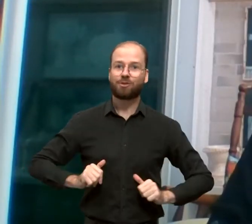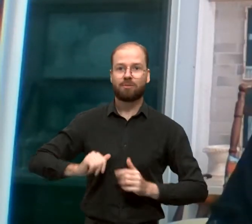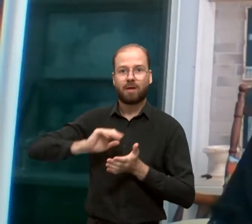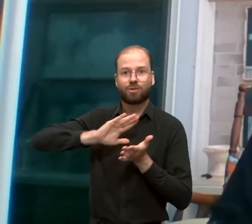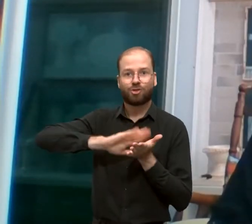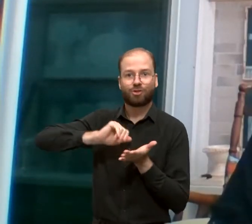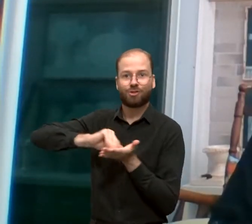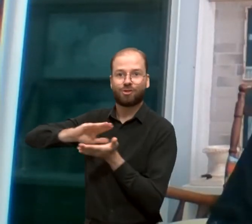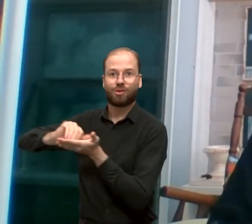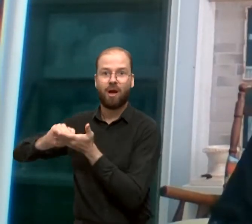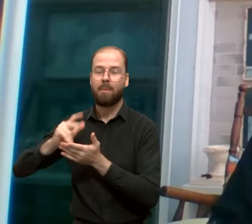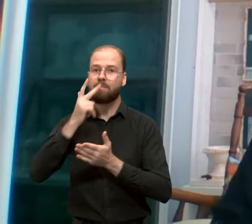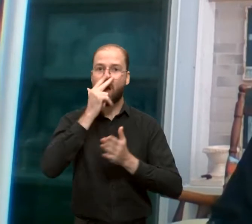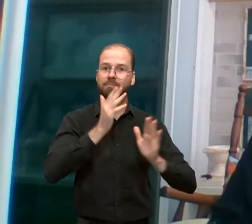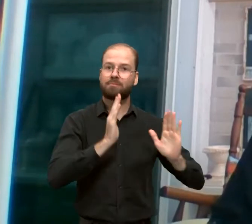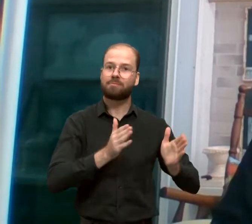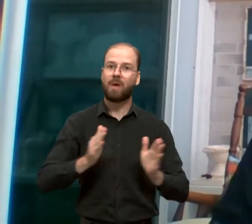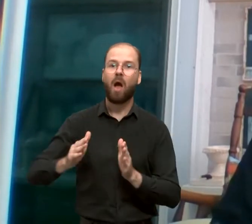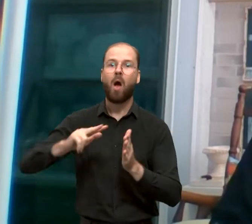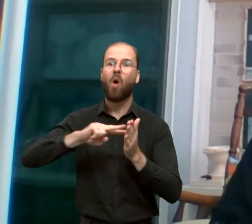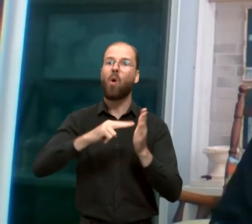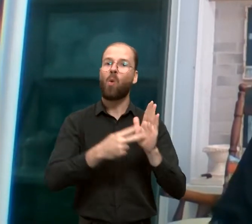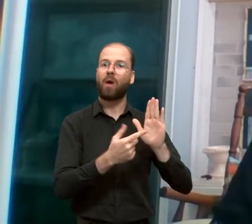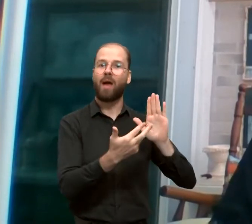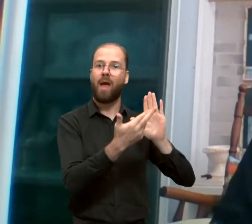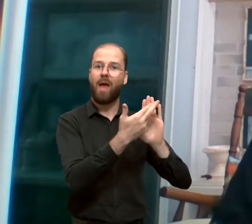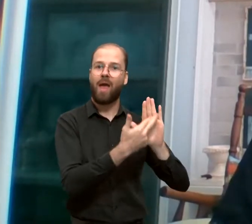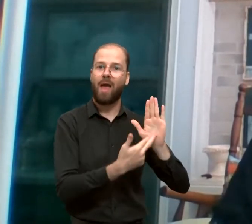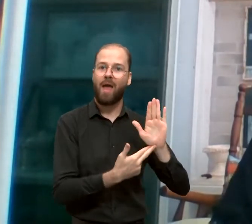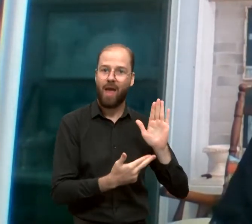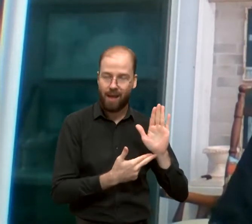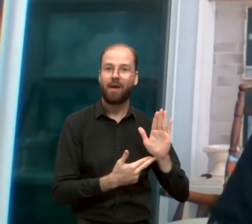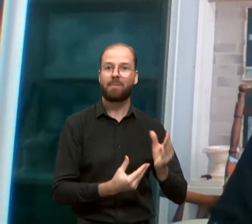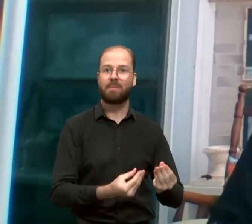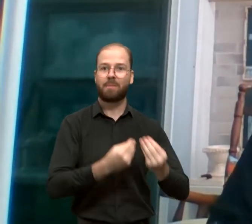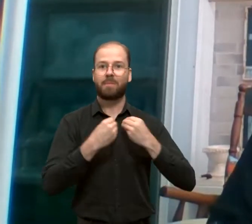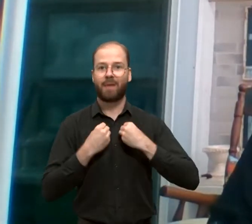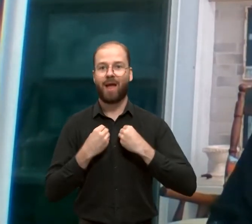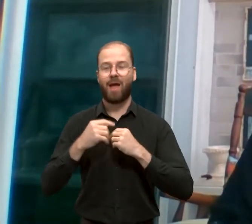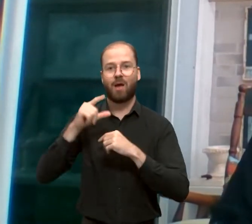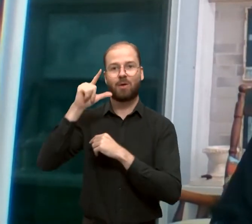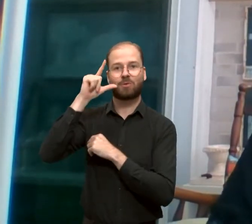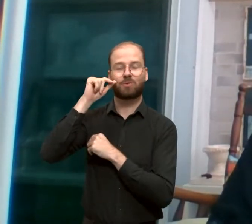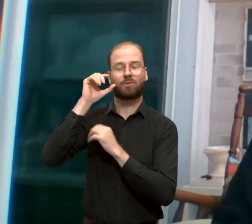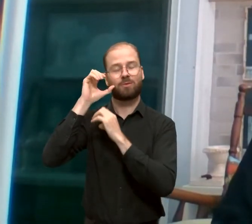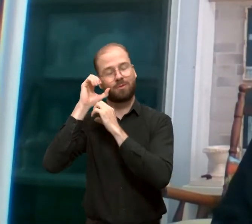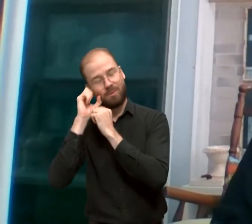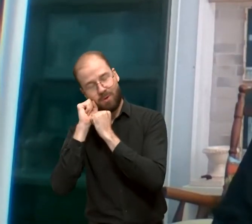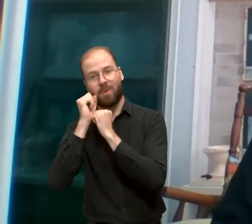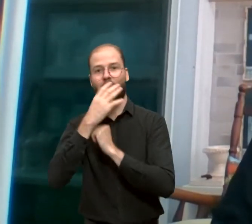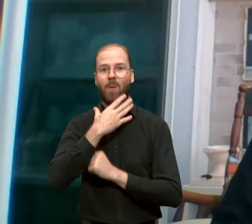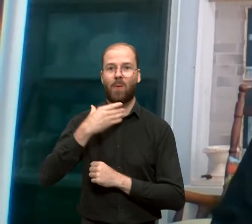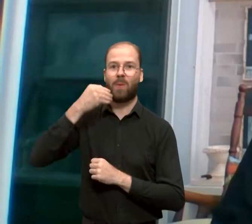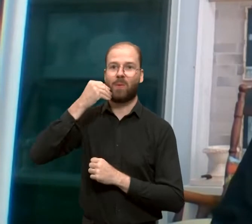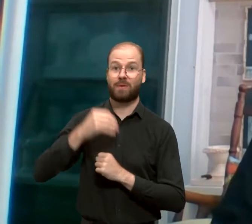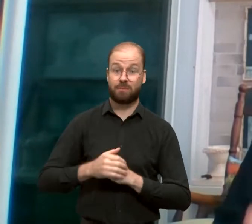regras disciplinares para se dormir bem, para se ter um sono de qualidade. É lógico que mesmo tendo